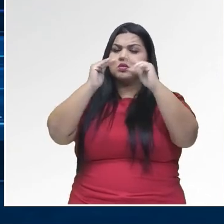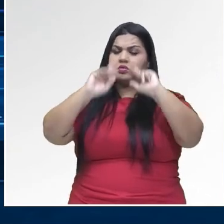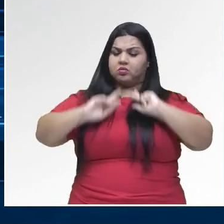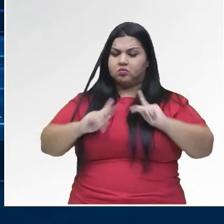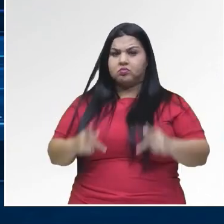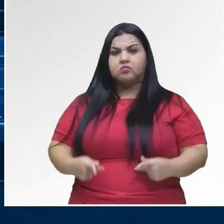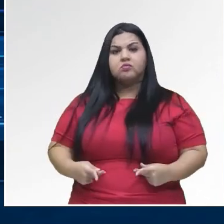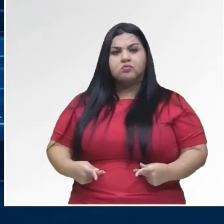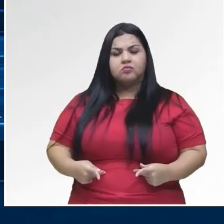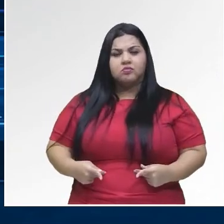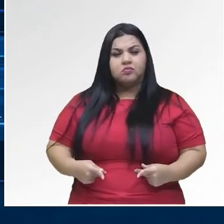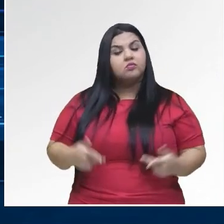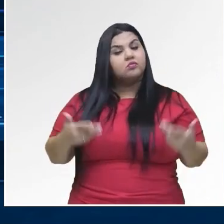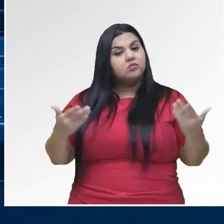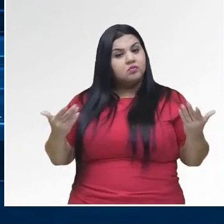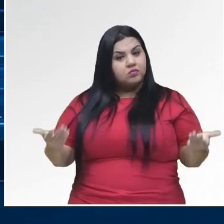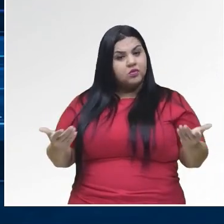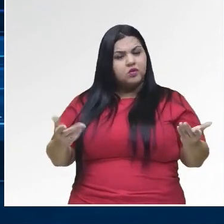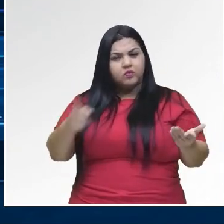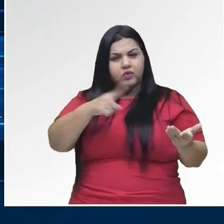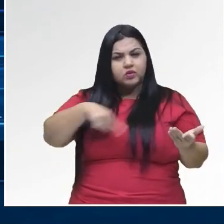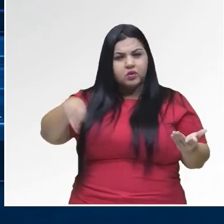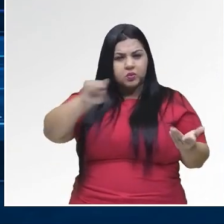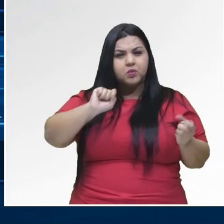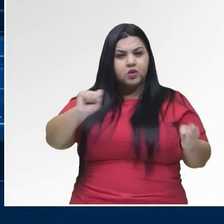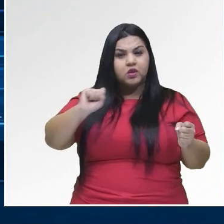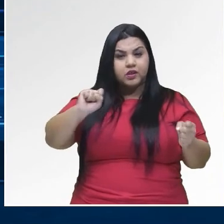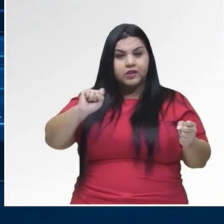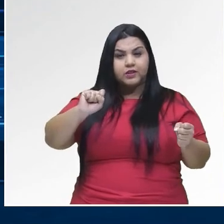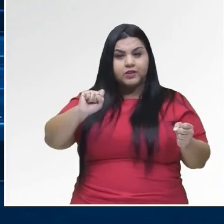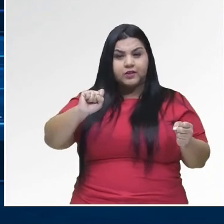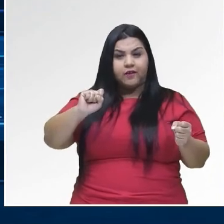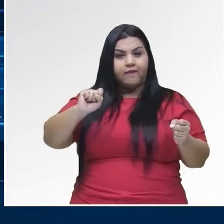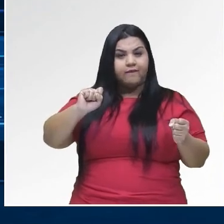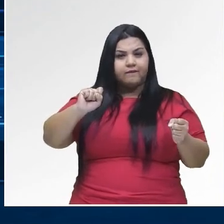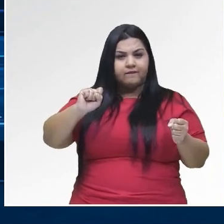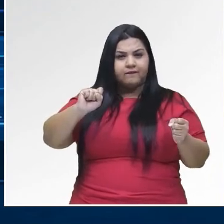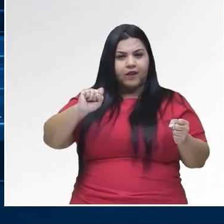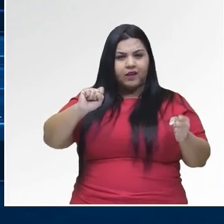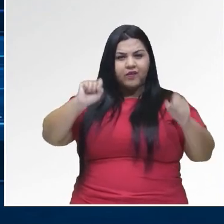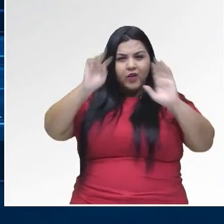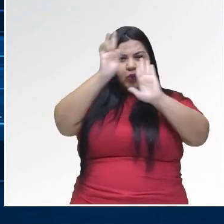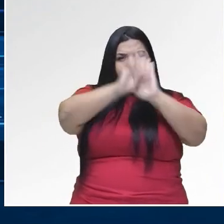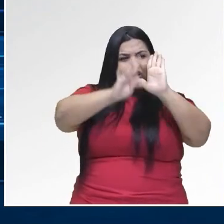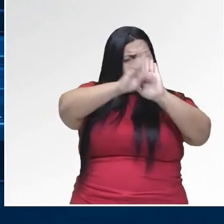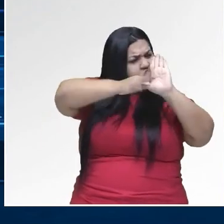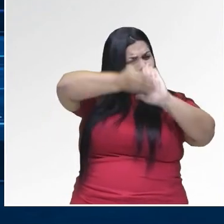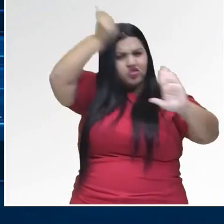Então, vocês podem apagar tudo que está escrito aí e focar apenas no bem.